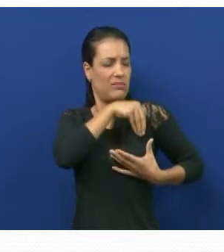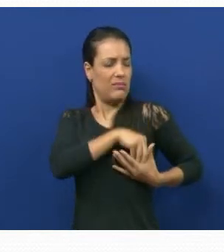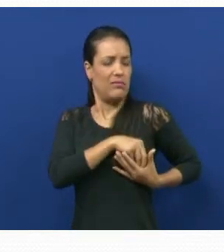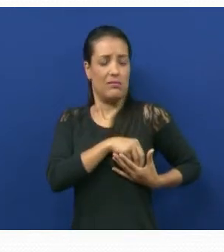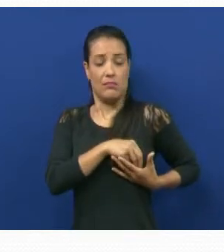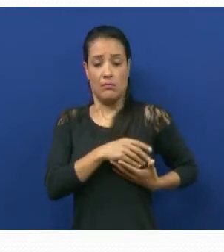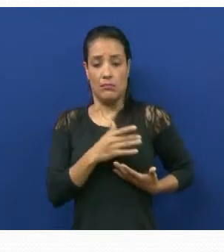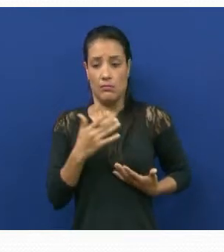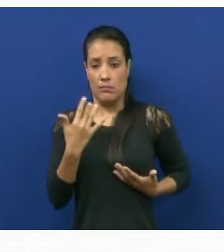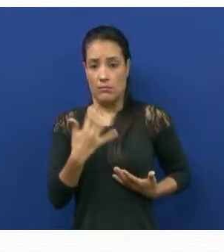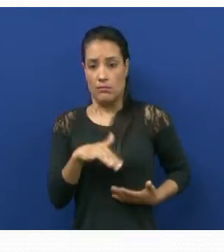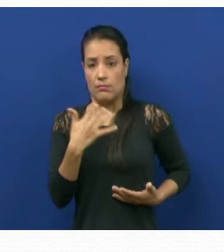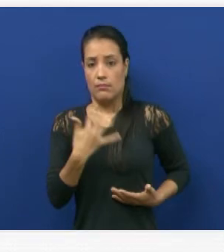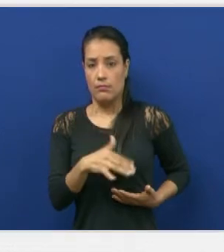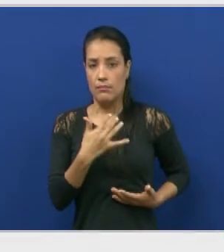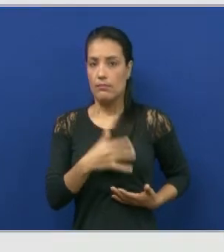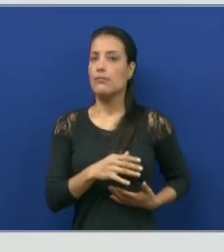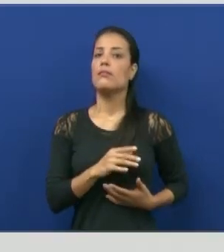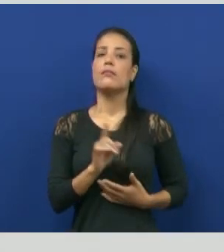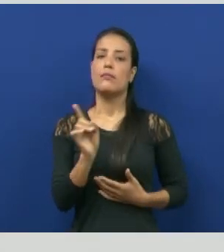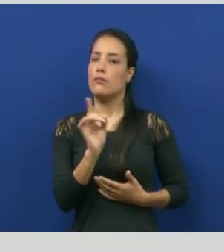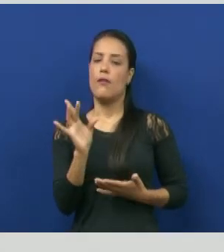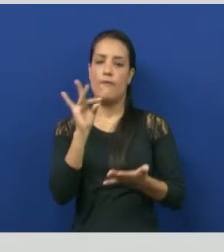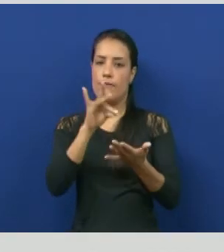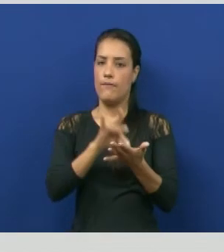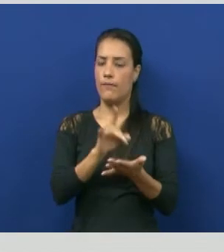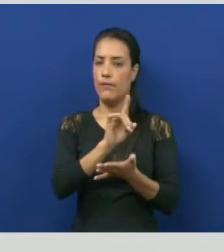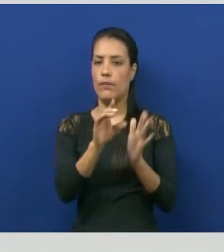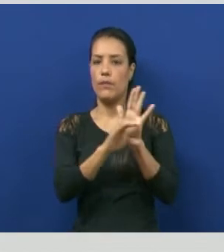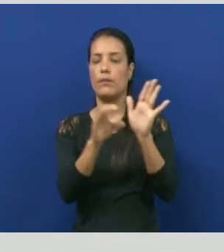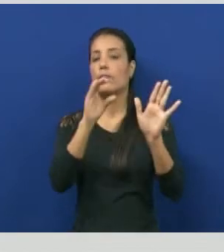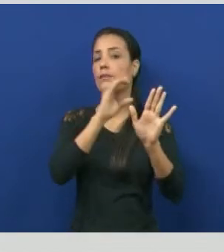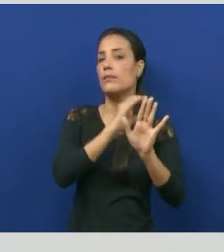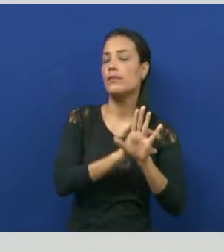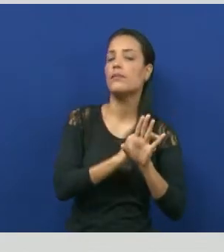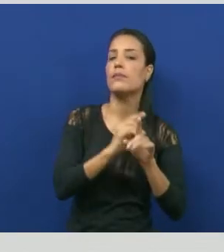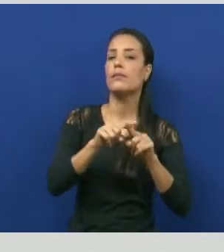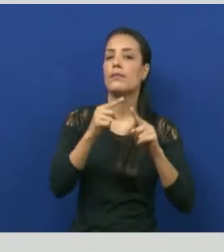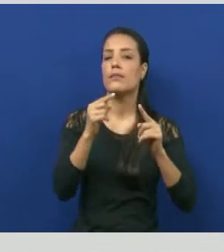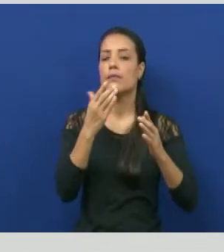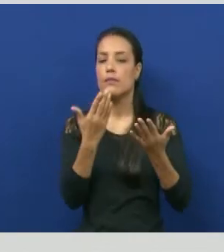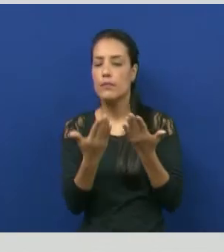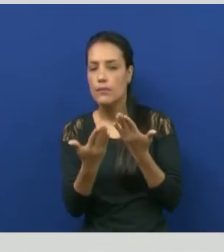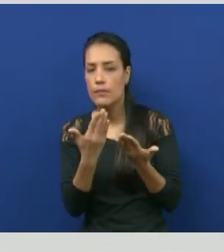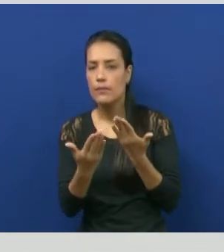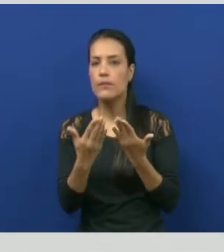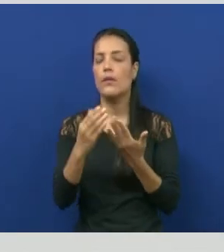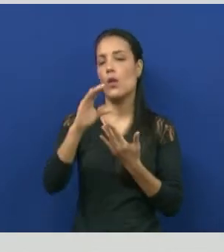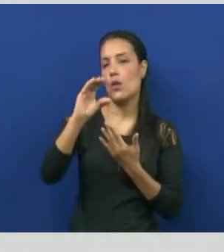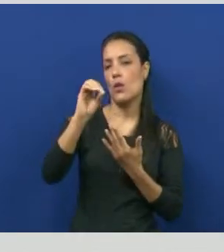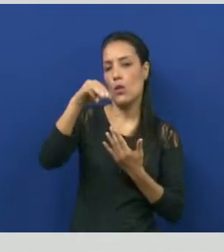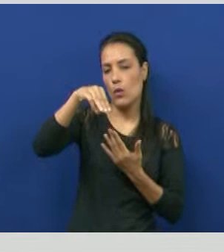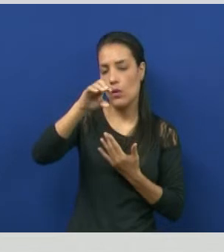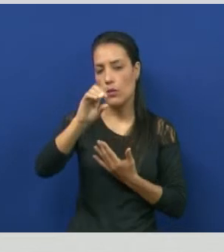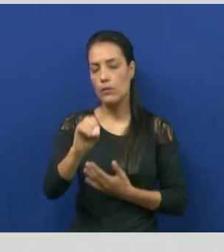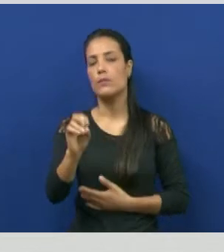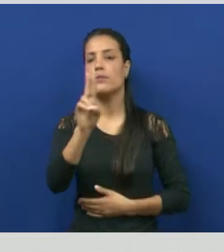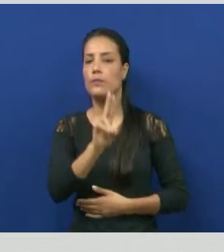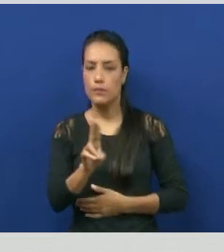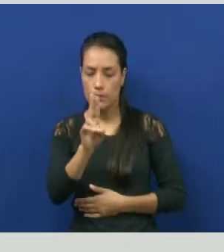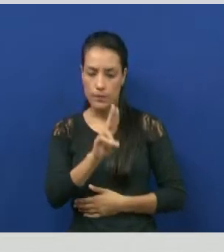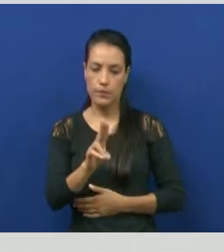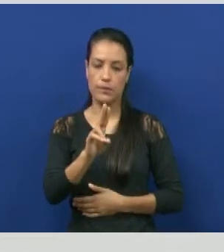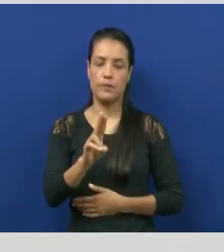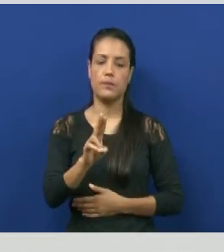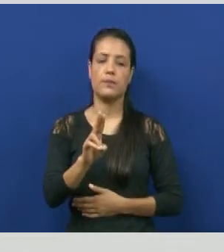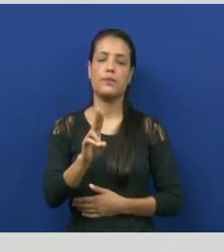na verdade não é, eu estou comparando. Já na comparação, eu tenho a palavrinha como. Também tem